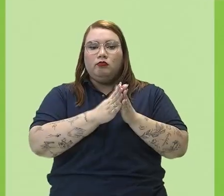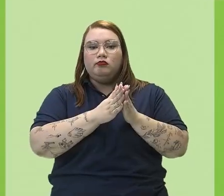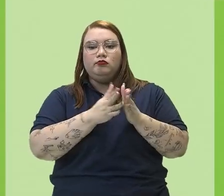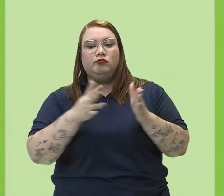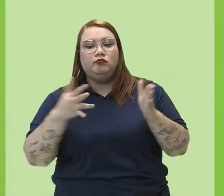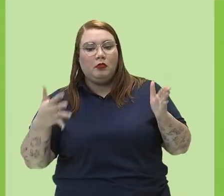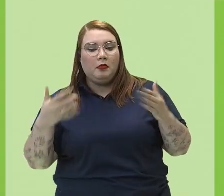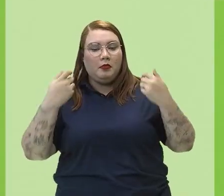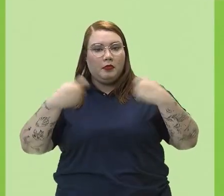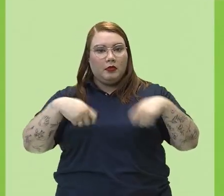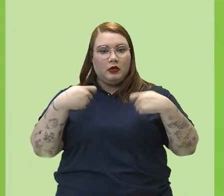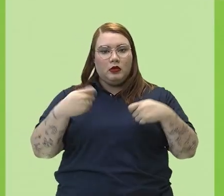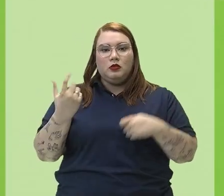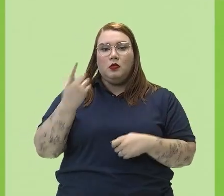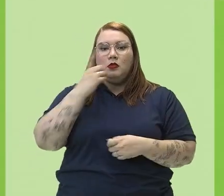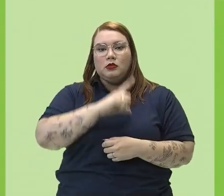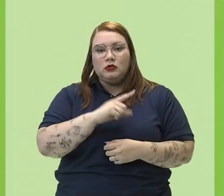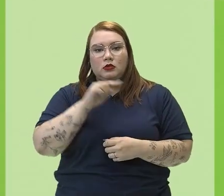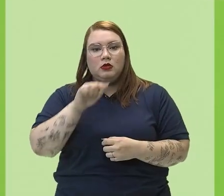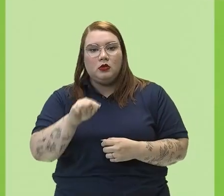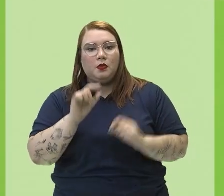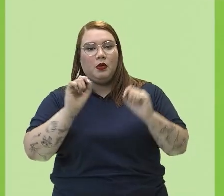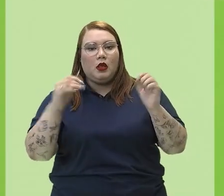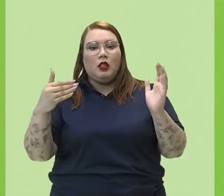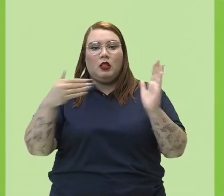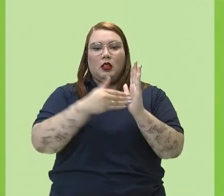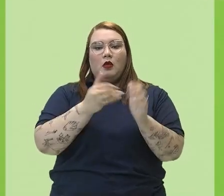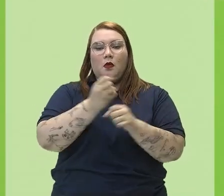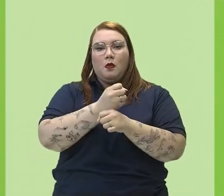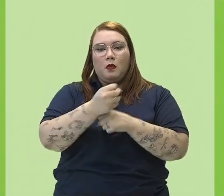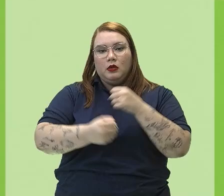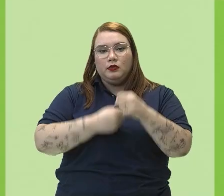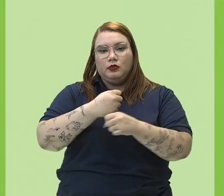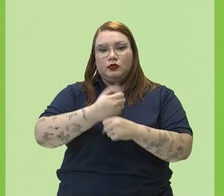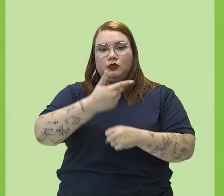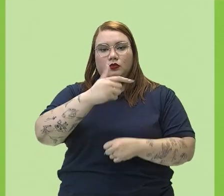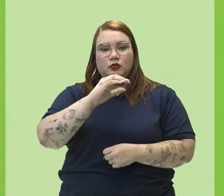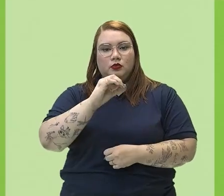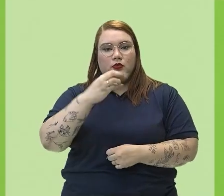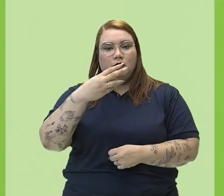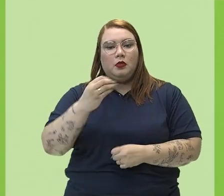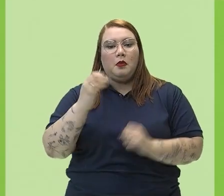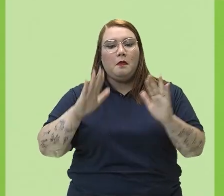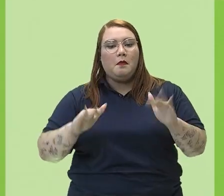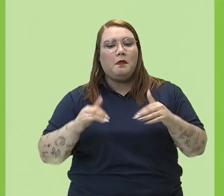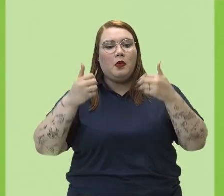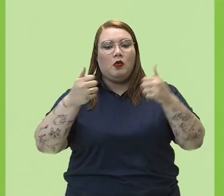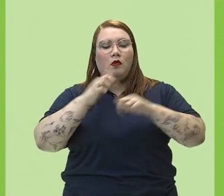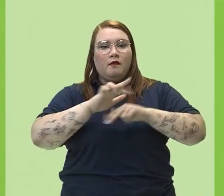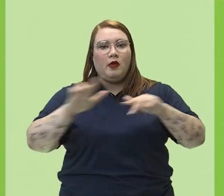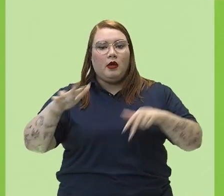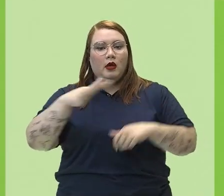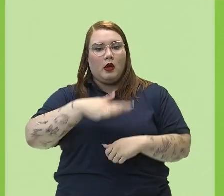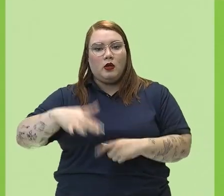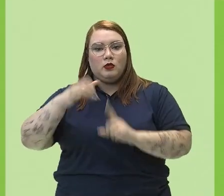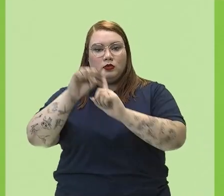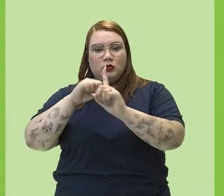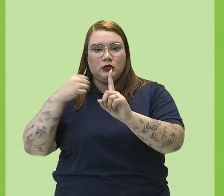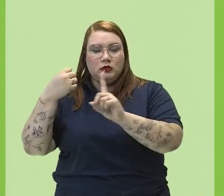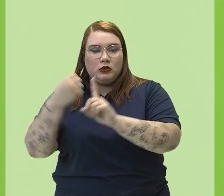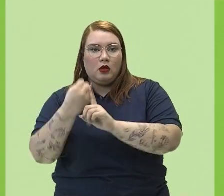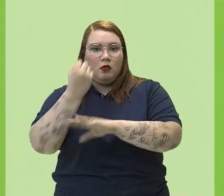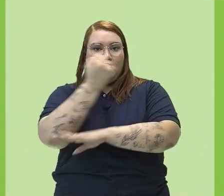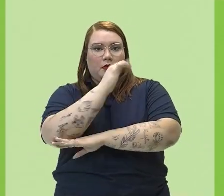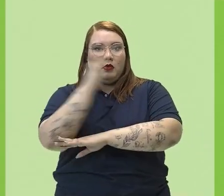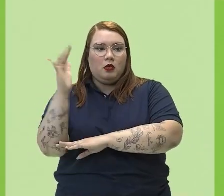essas metas até 2030 para melhorar ali diversos âmbitos, social, ambiental, econômico, tá bom? E